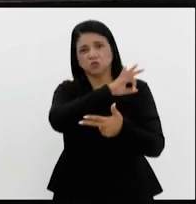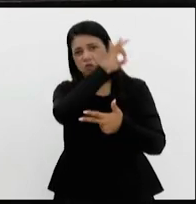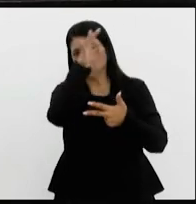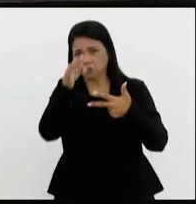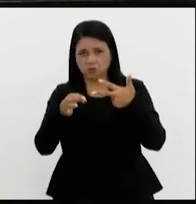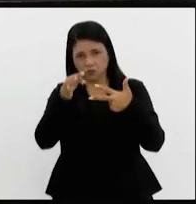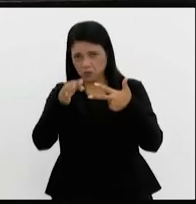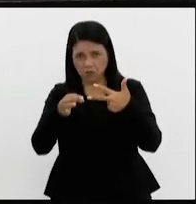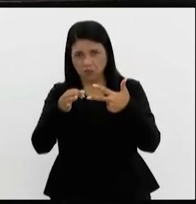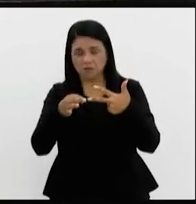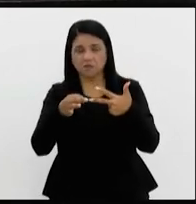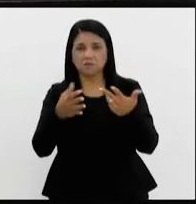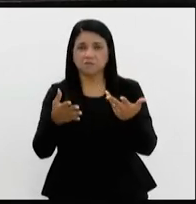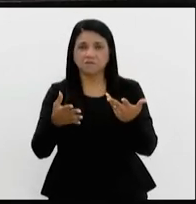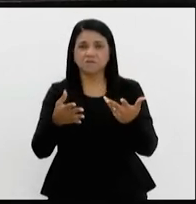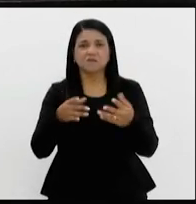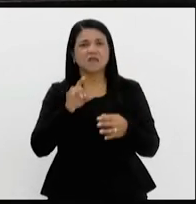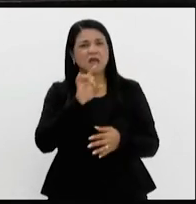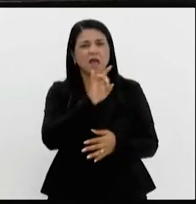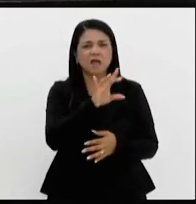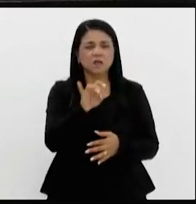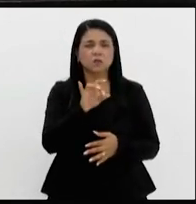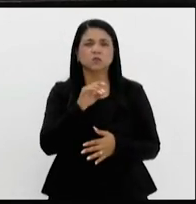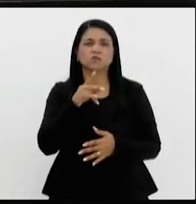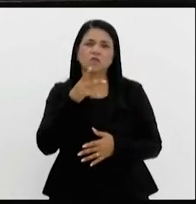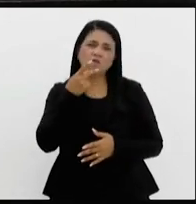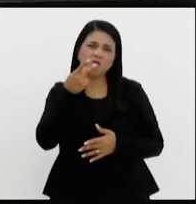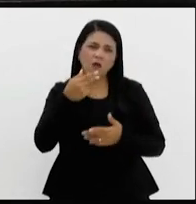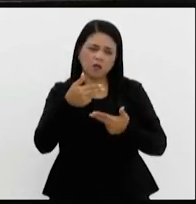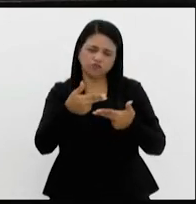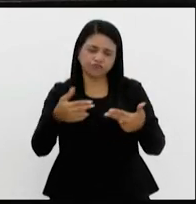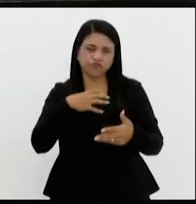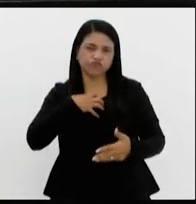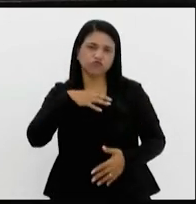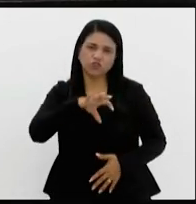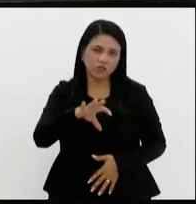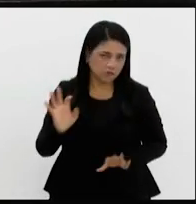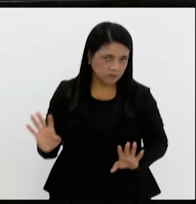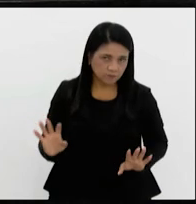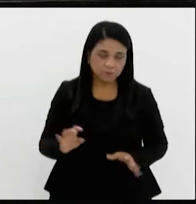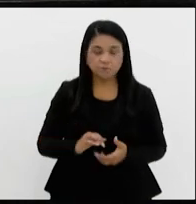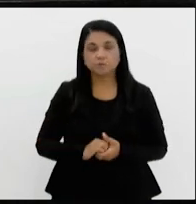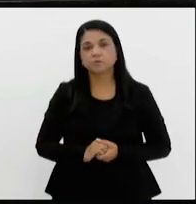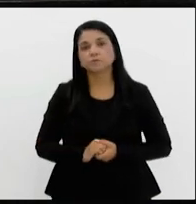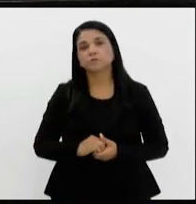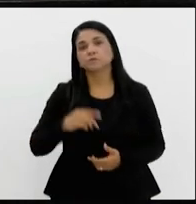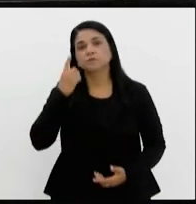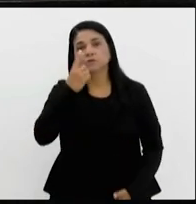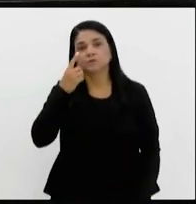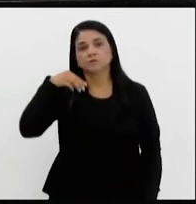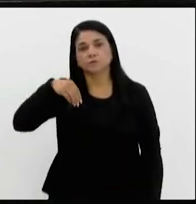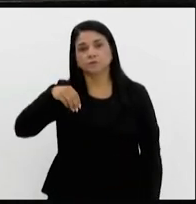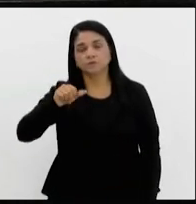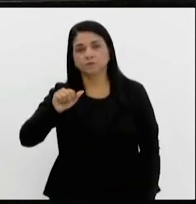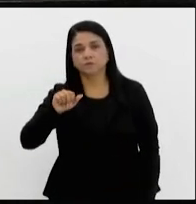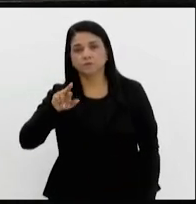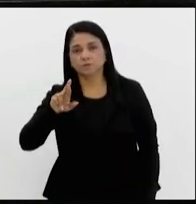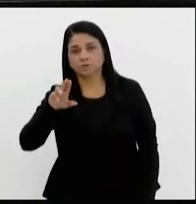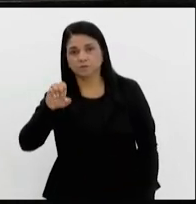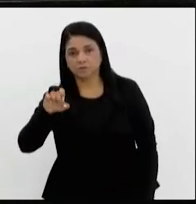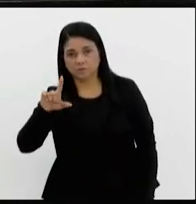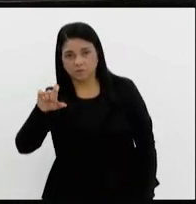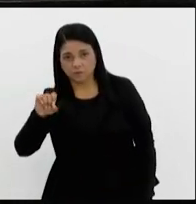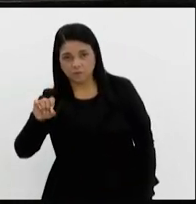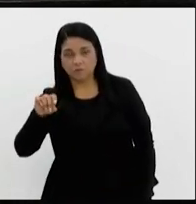um apelida de uma maneira, né? E aí, Marcelo Dino e deputado Luiz Paulo, prestem